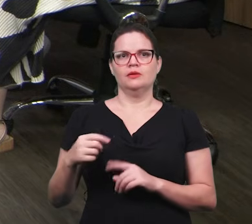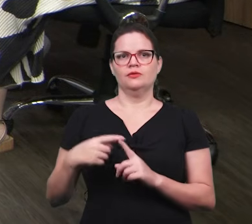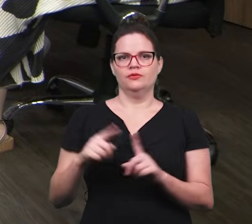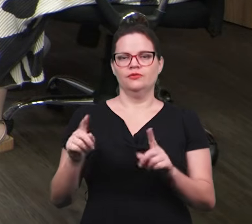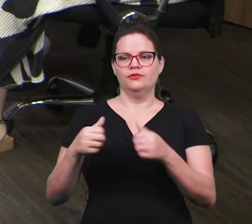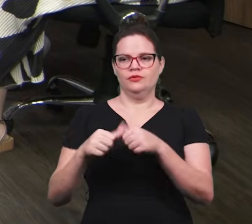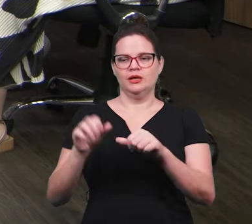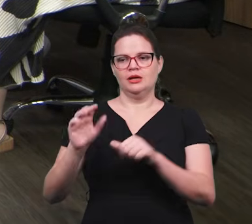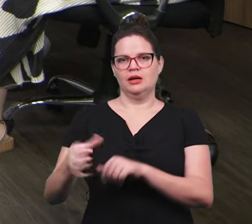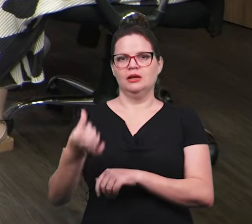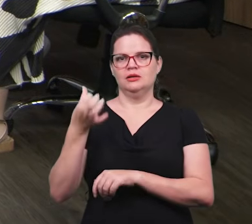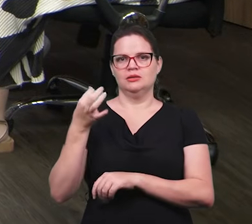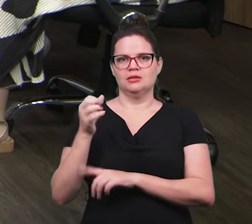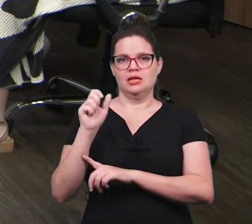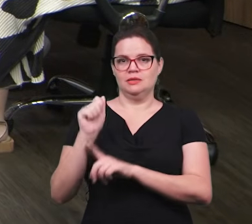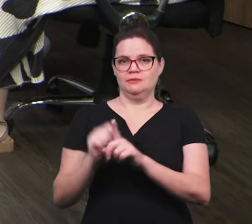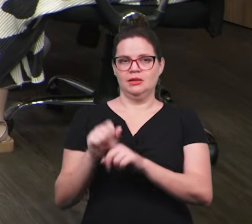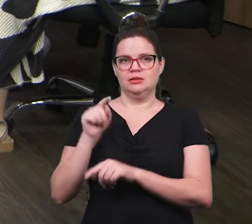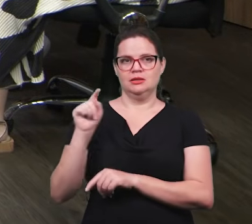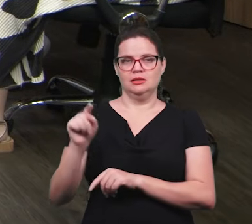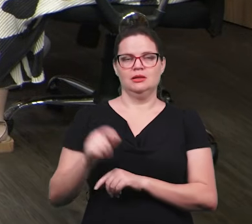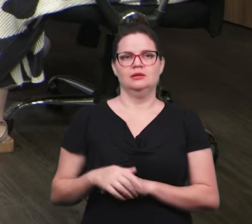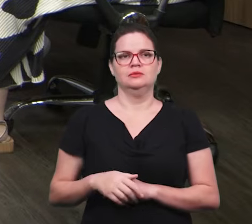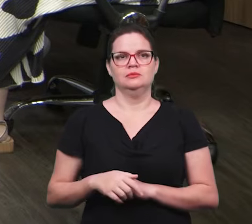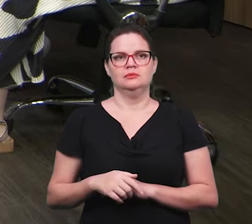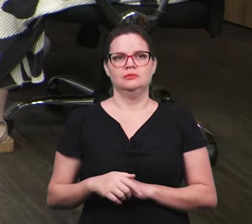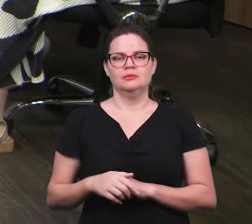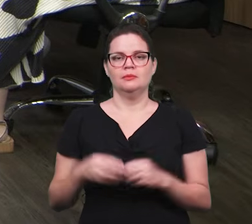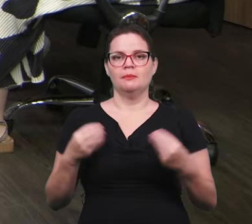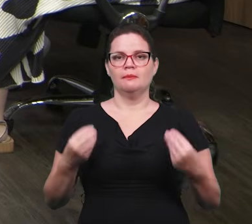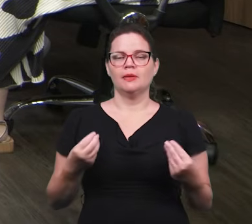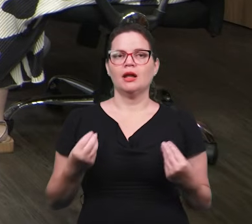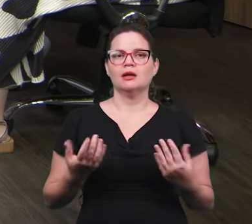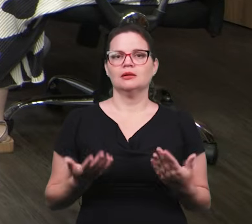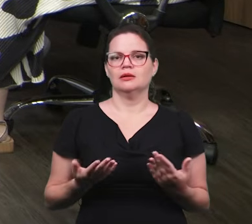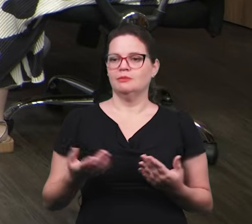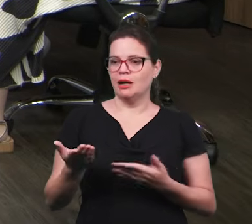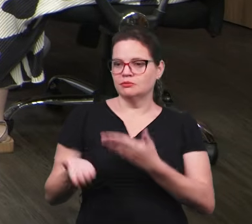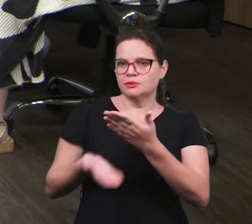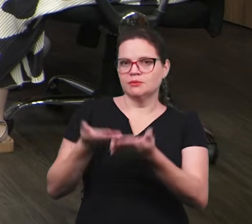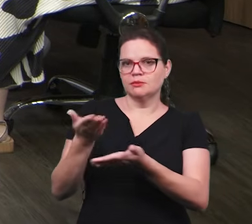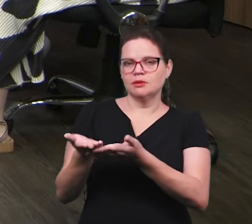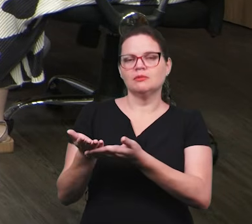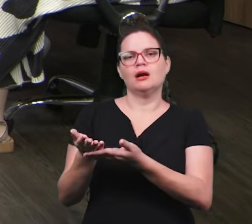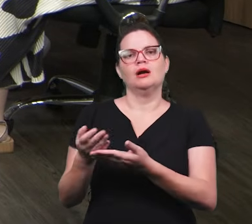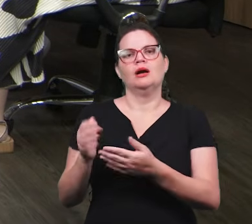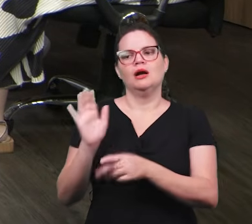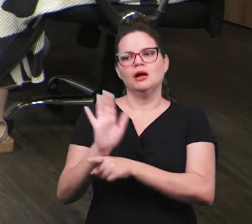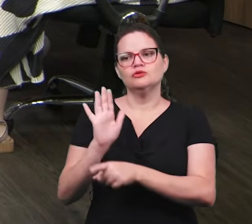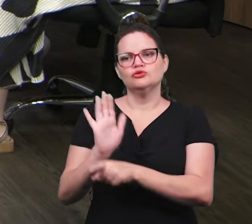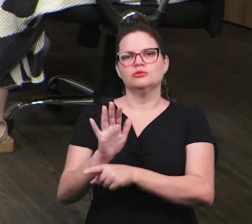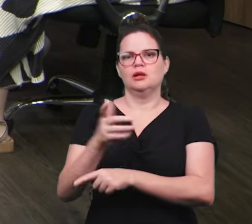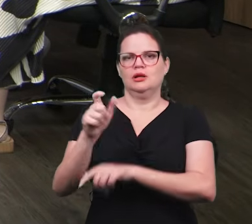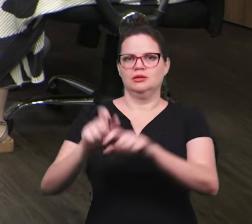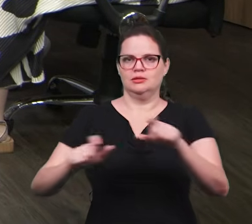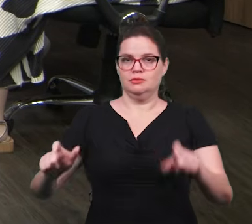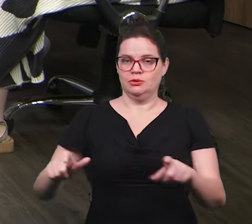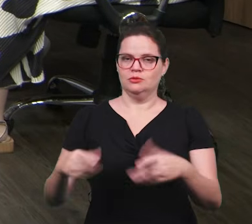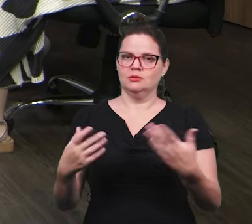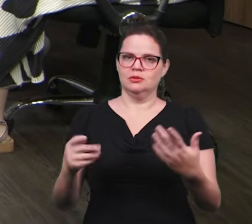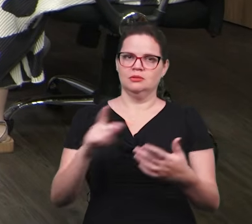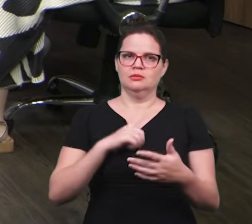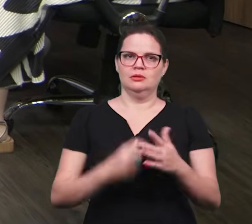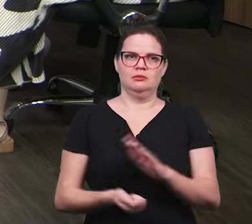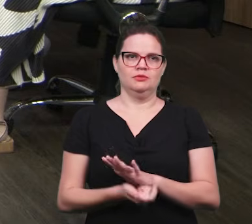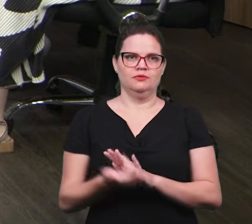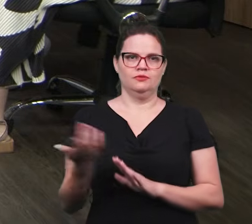acampados lá, acantonados lá, para proporcionar, então, recursos ali para atender. Então, são diversos